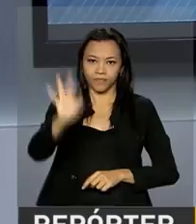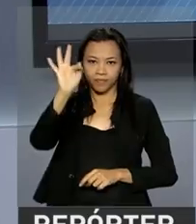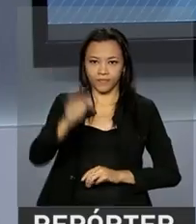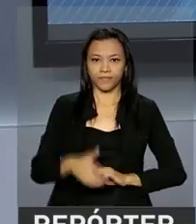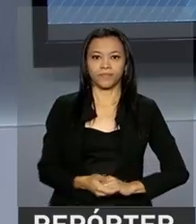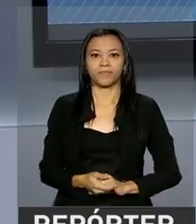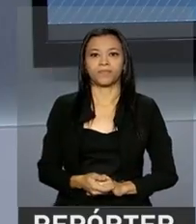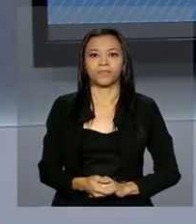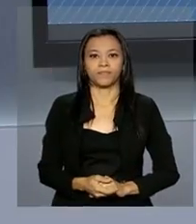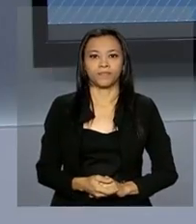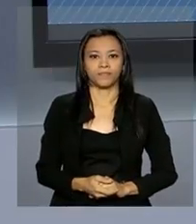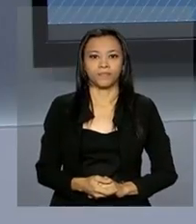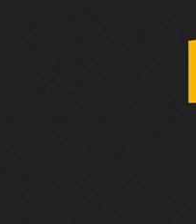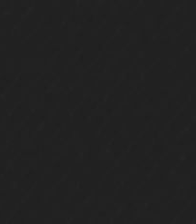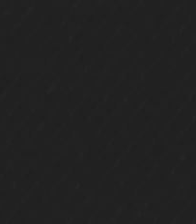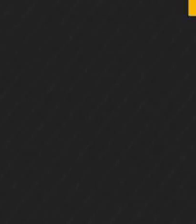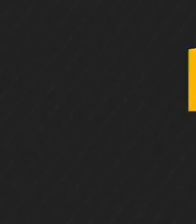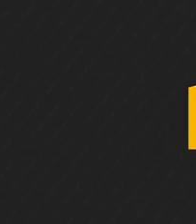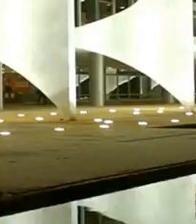do Governo Federal